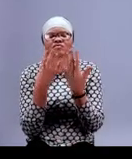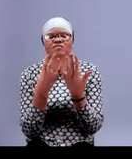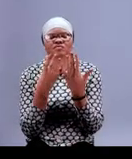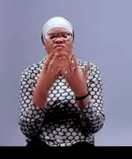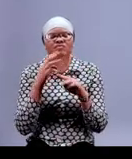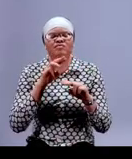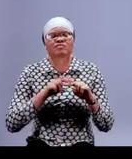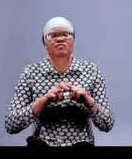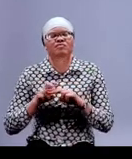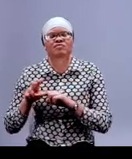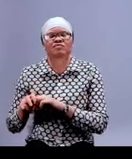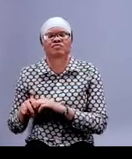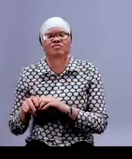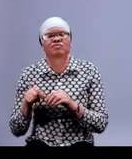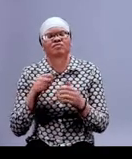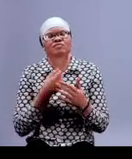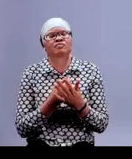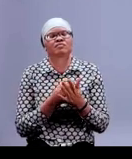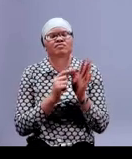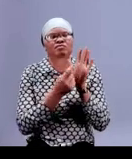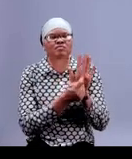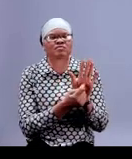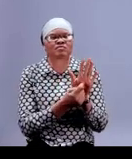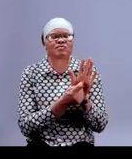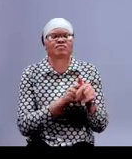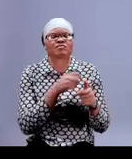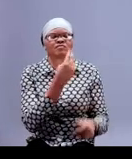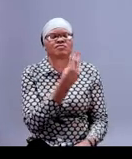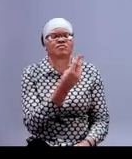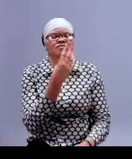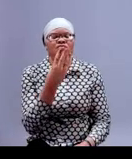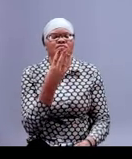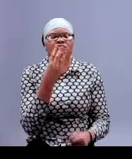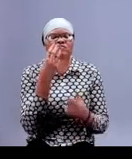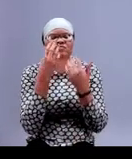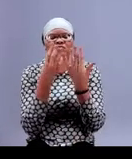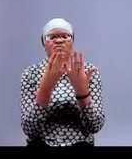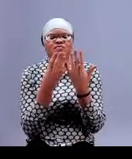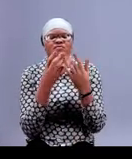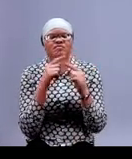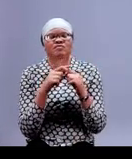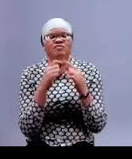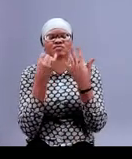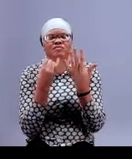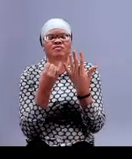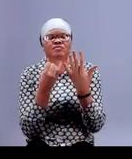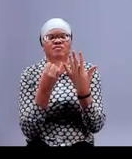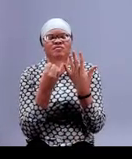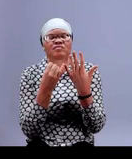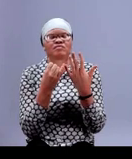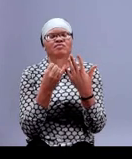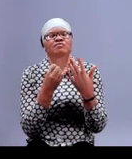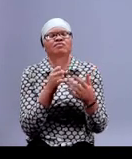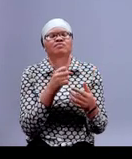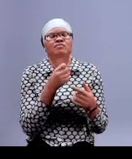239 carteiras vamos fazer a prova 239 x 6 6 x 9